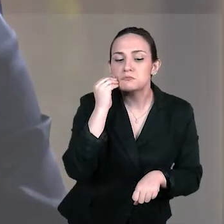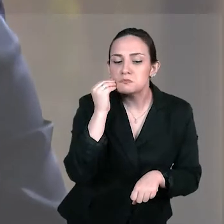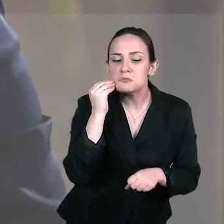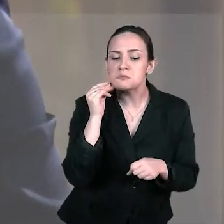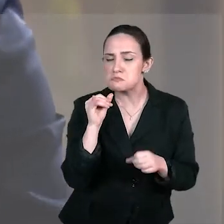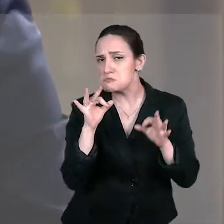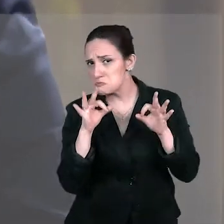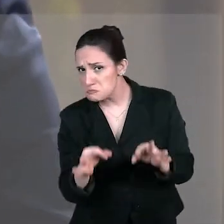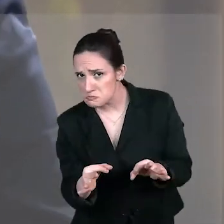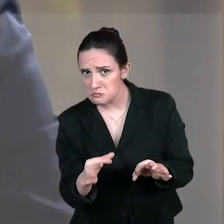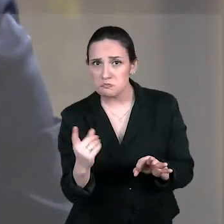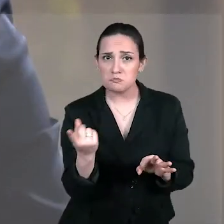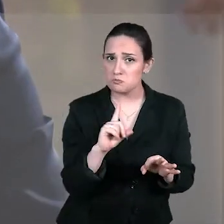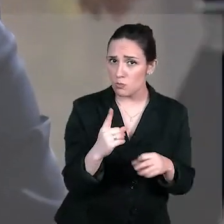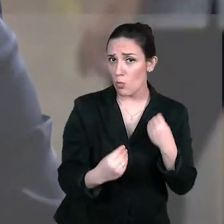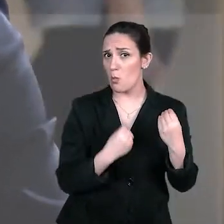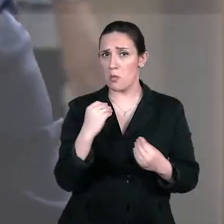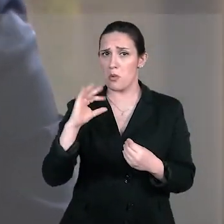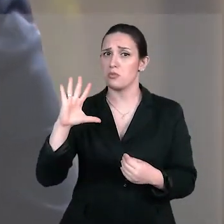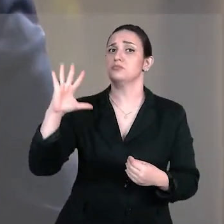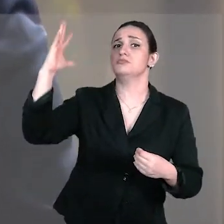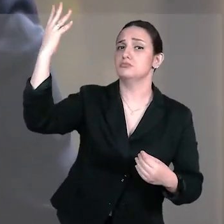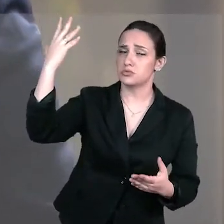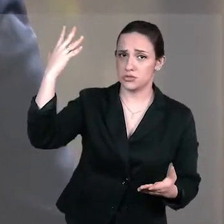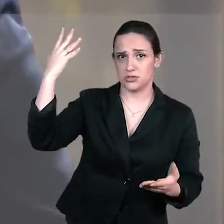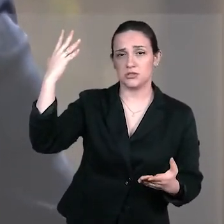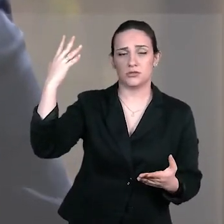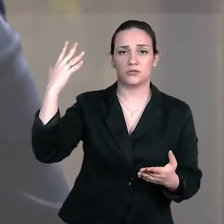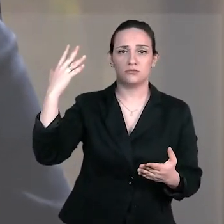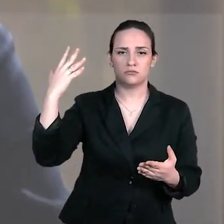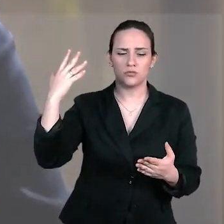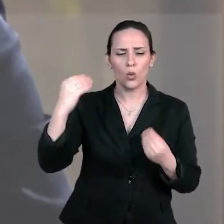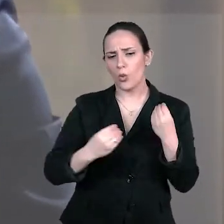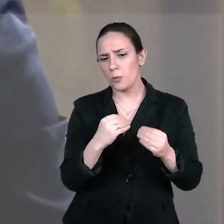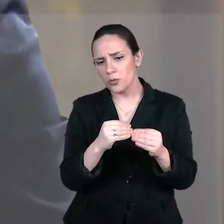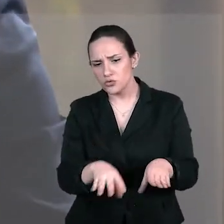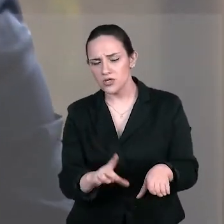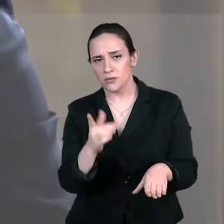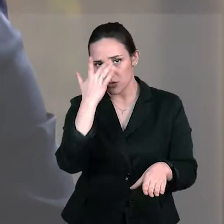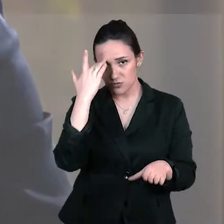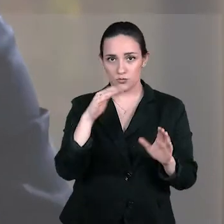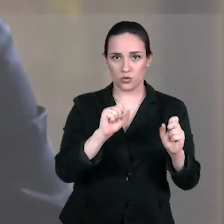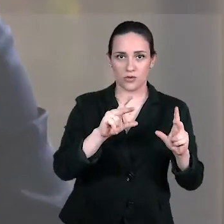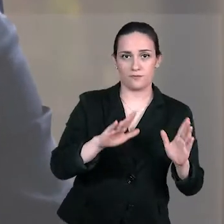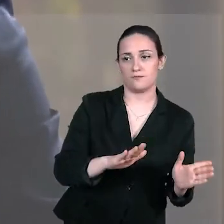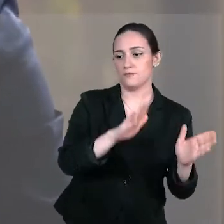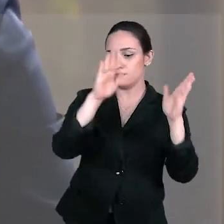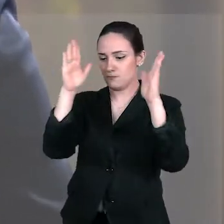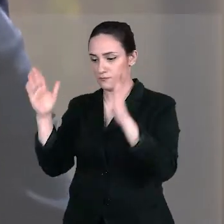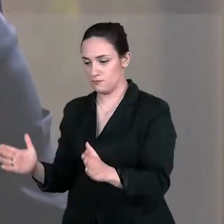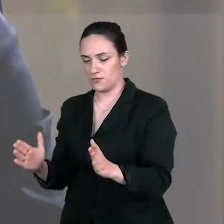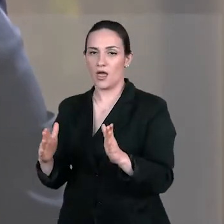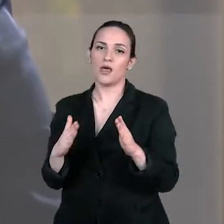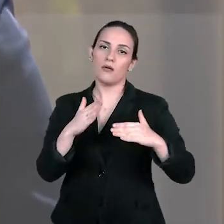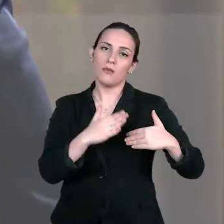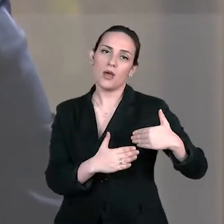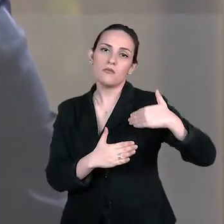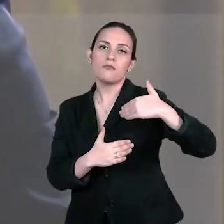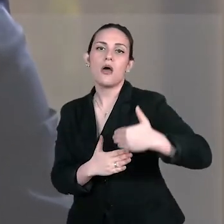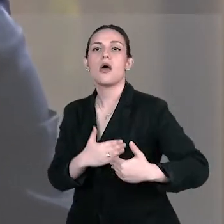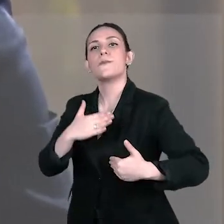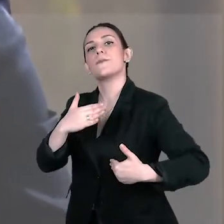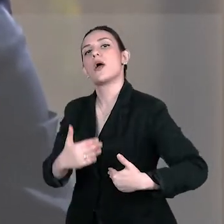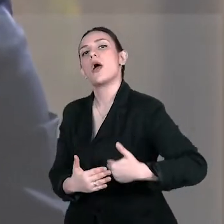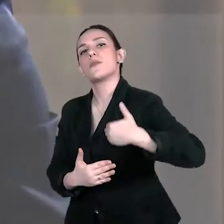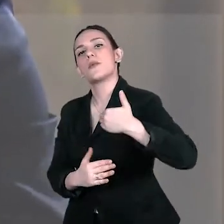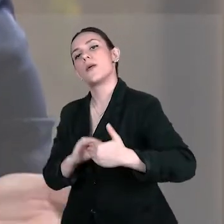assim dizer, para ver como é que isso é feito, como é que atingiria de fato o contribuinte. E depois desses 2 anos, ela vai